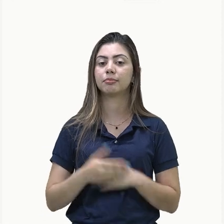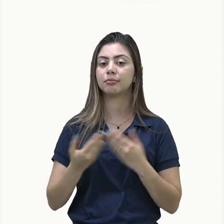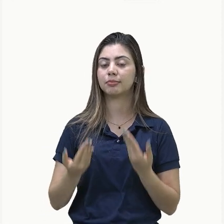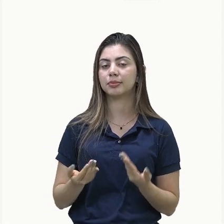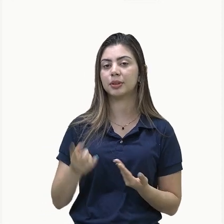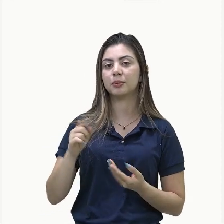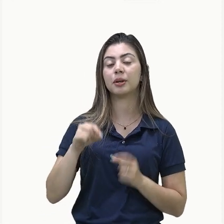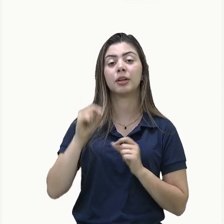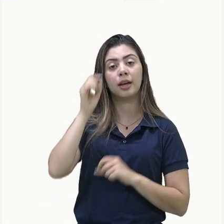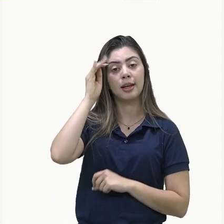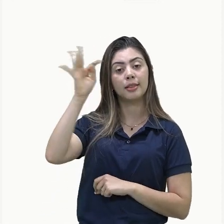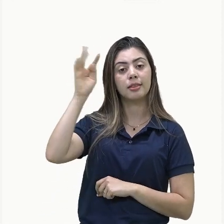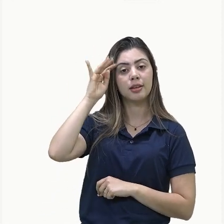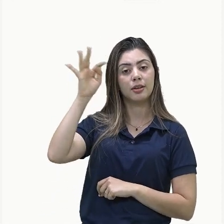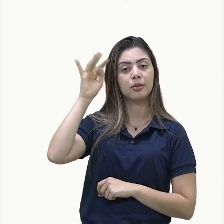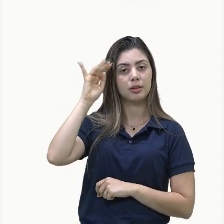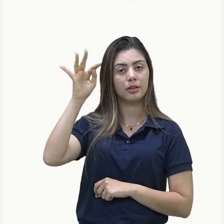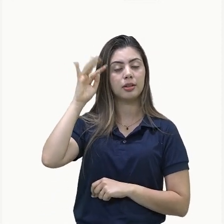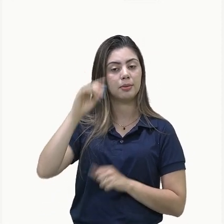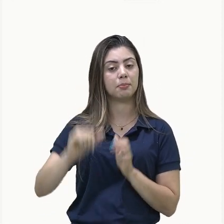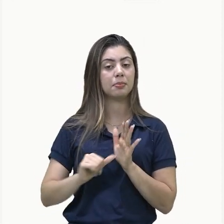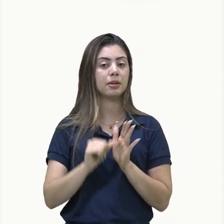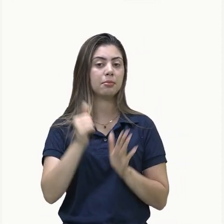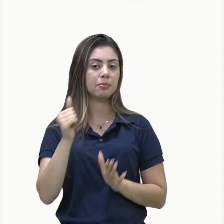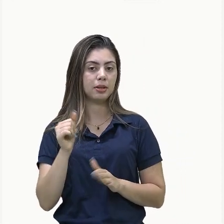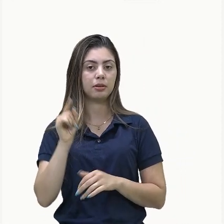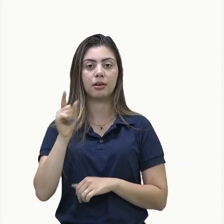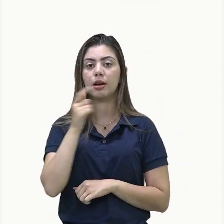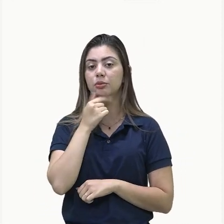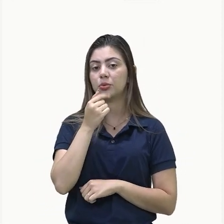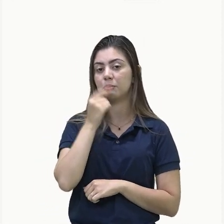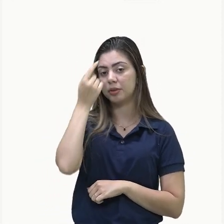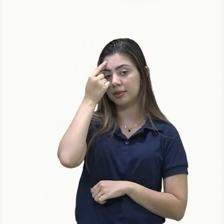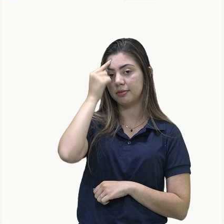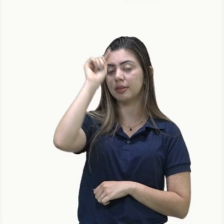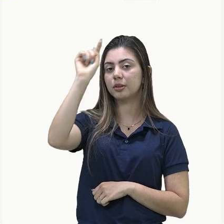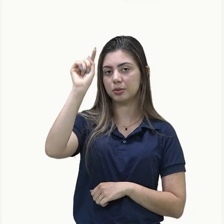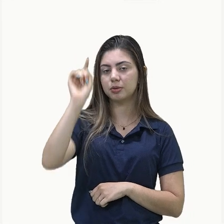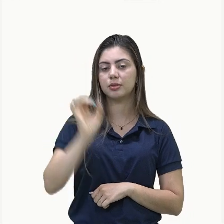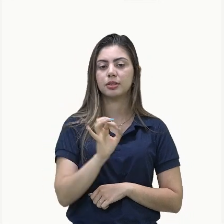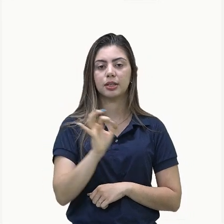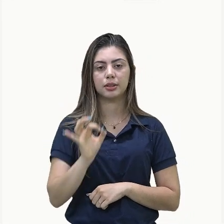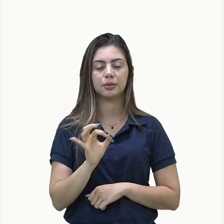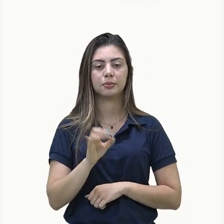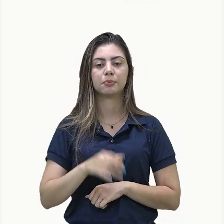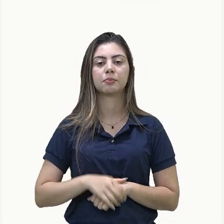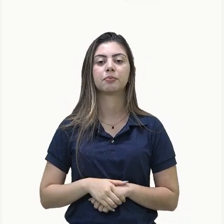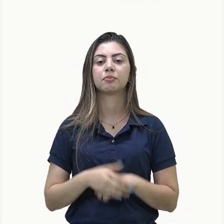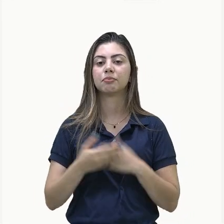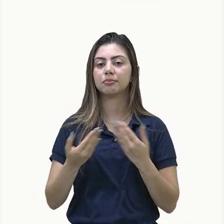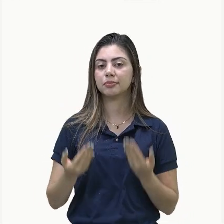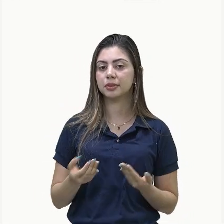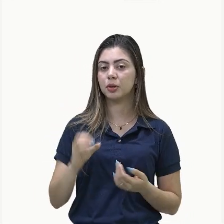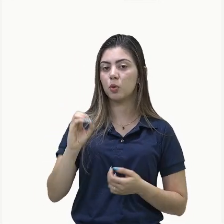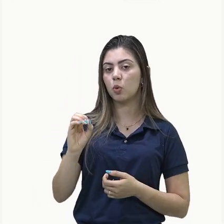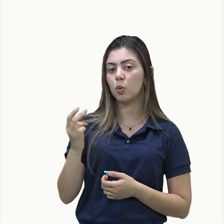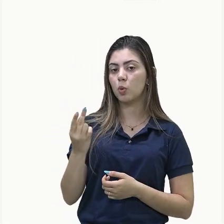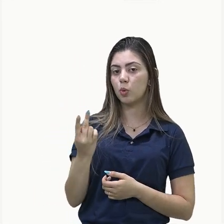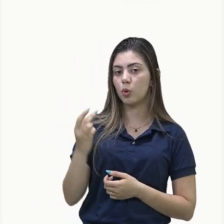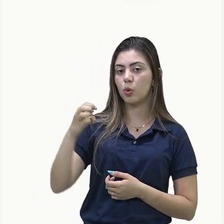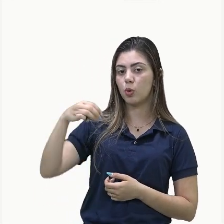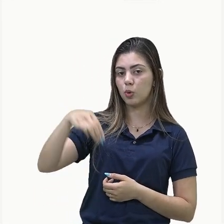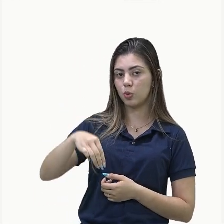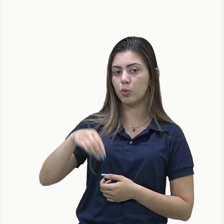lei de Ohm, George Simon Ohm, que recebe, que em homenagem a ele foi dado